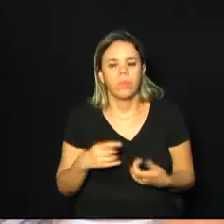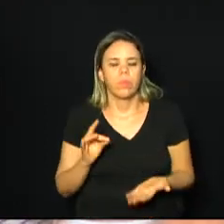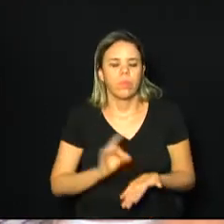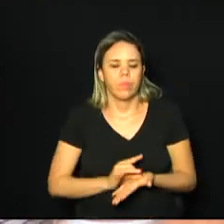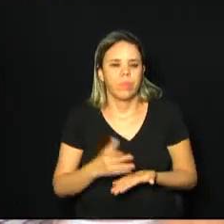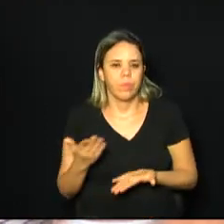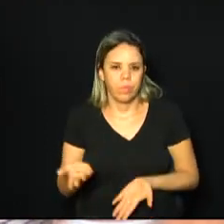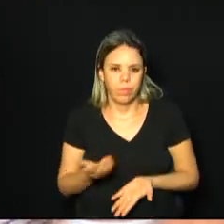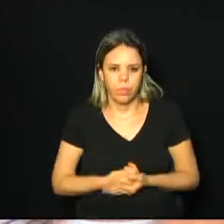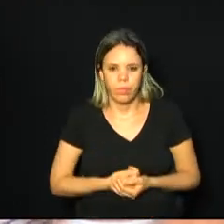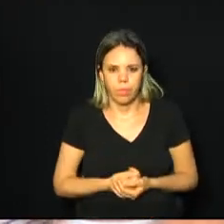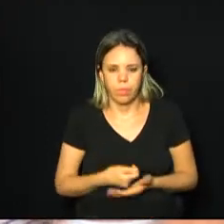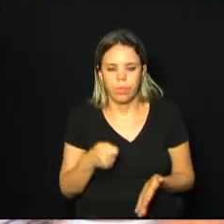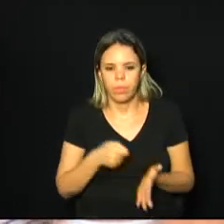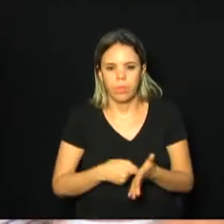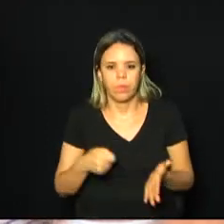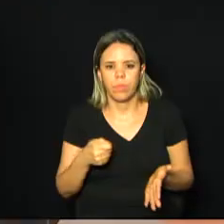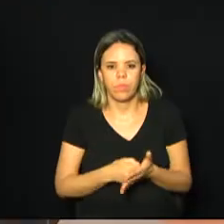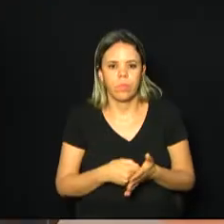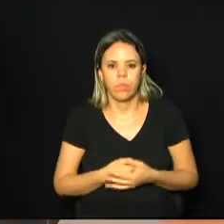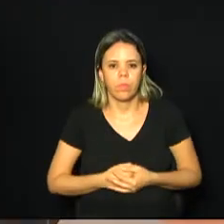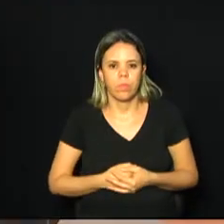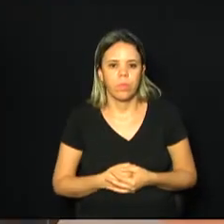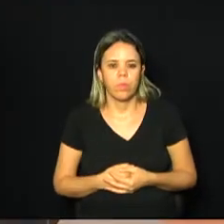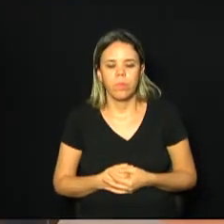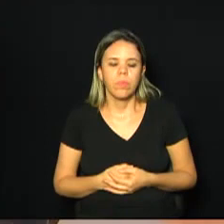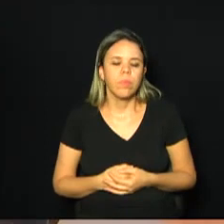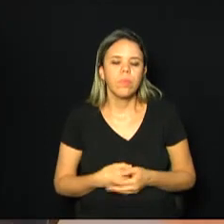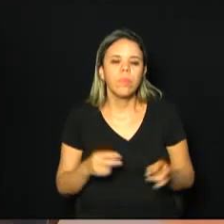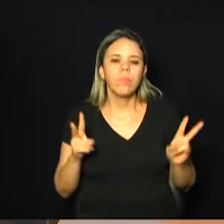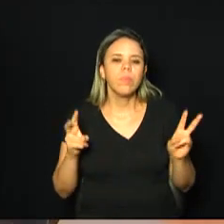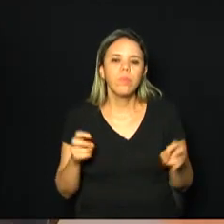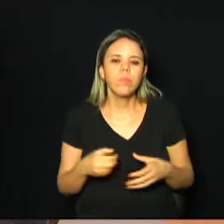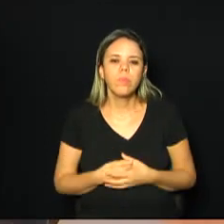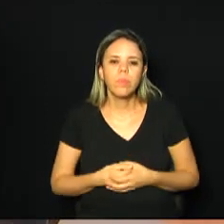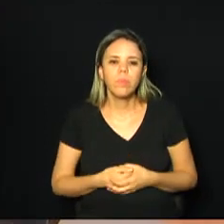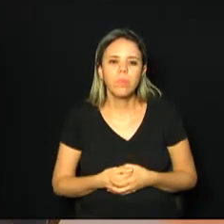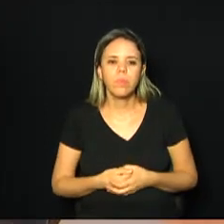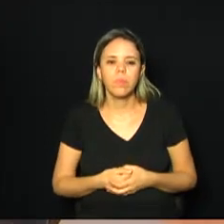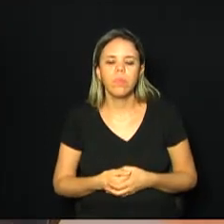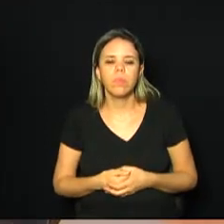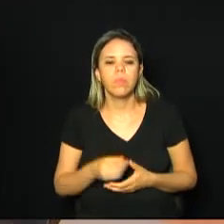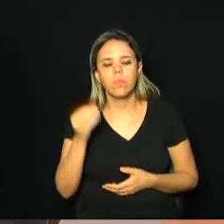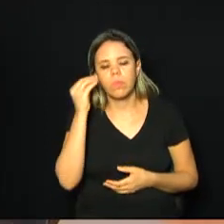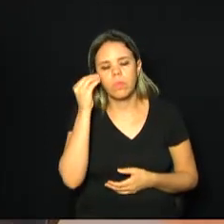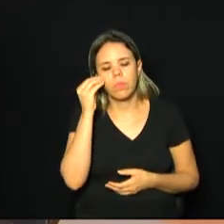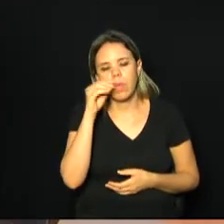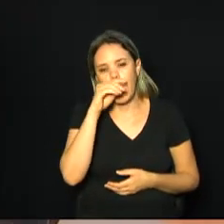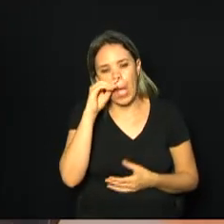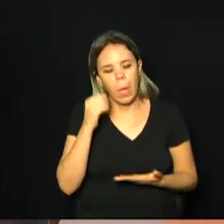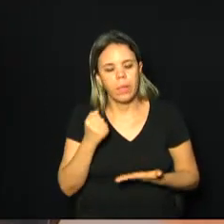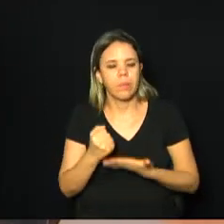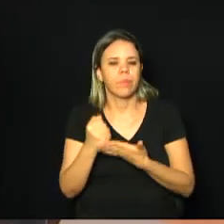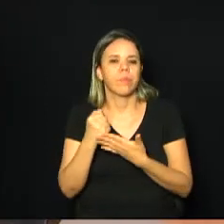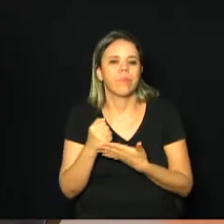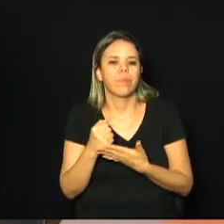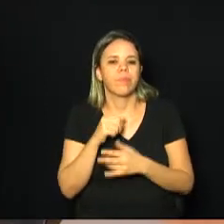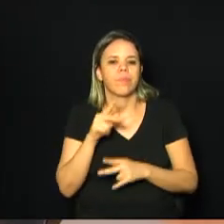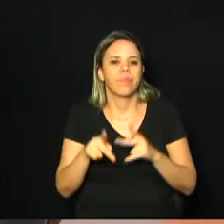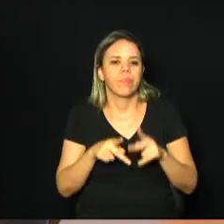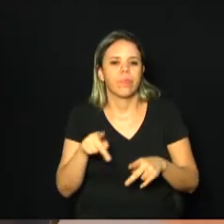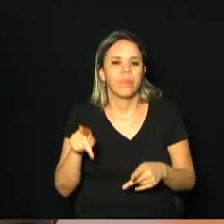realmente se dedicar um pouco mais a esse assunto e tentar ajudar aqueles